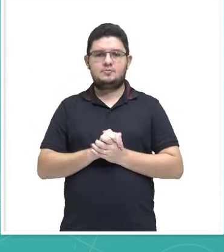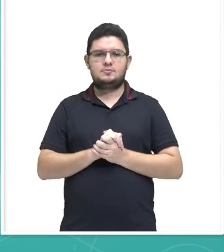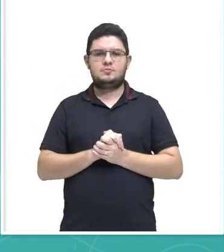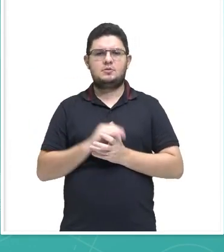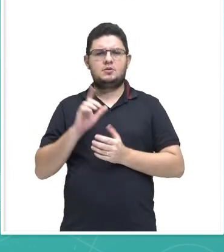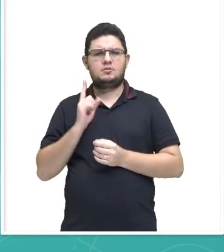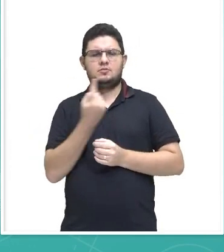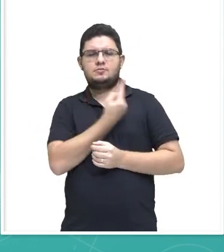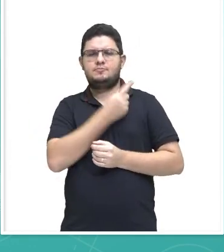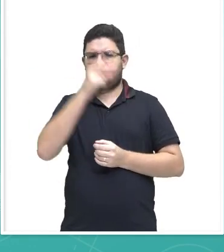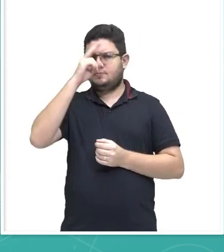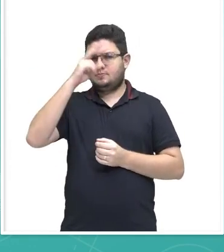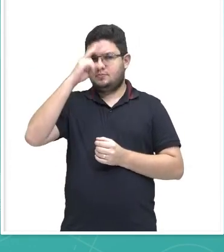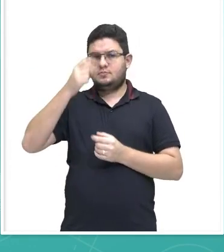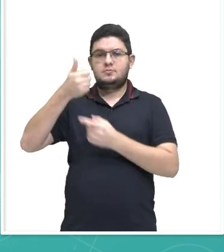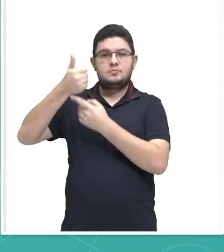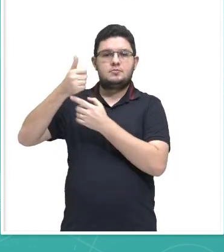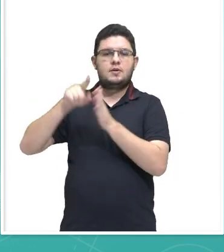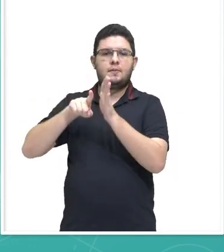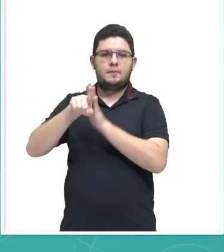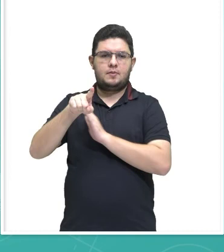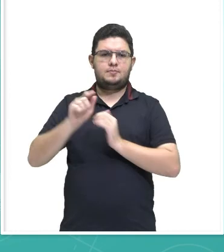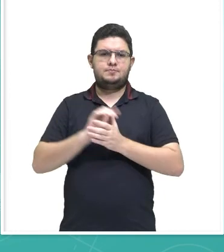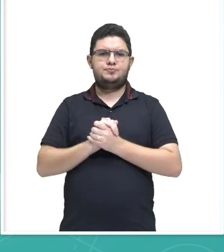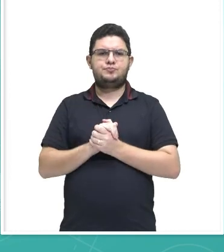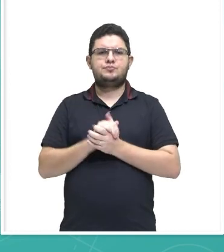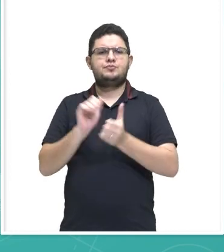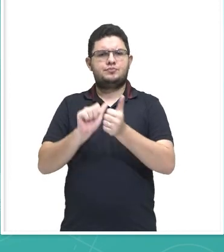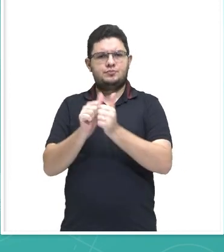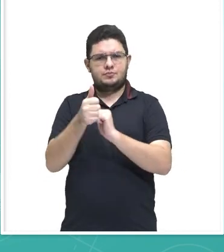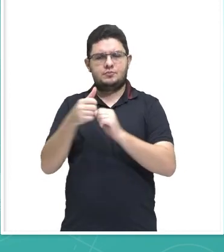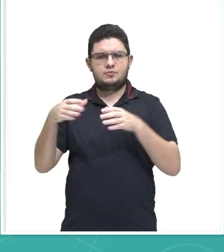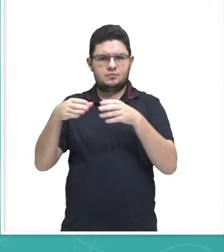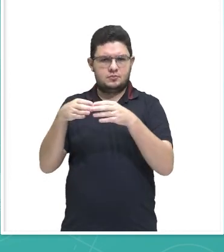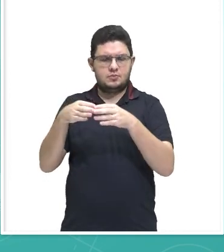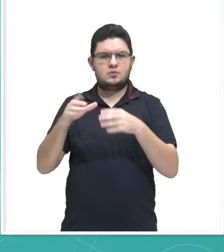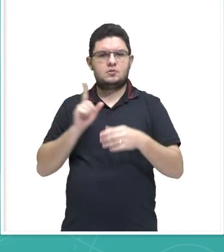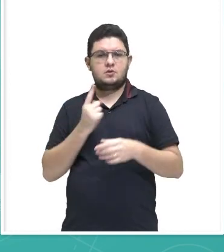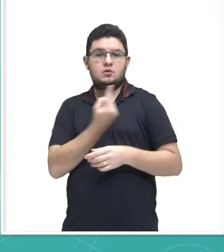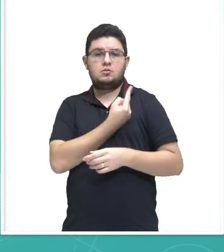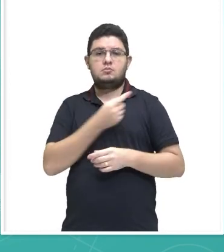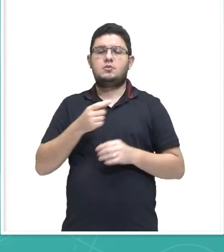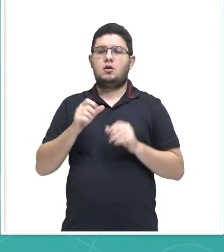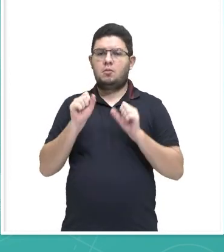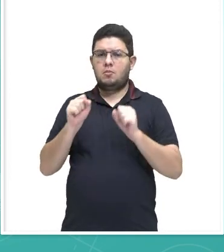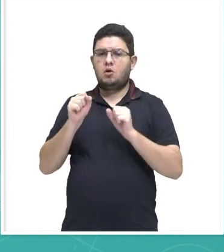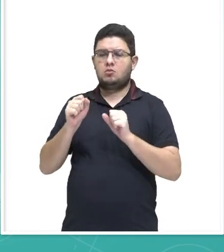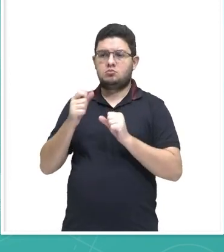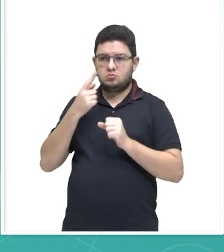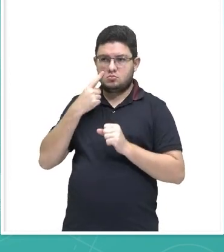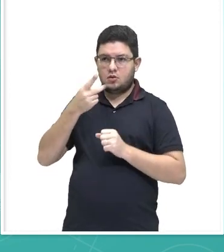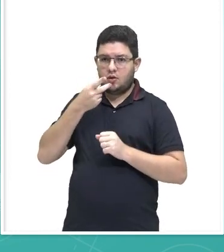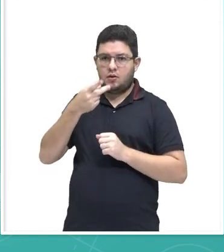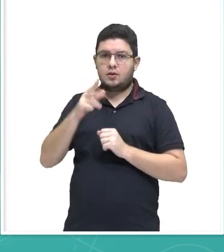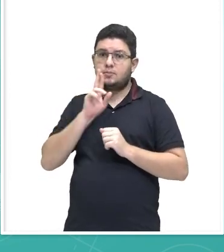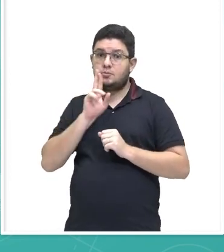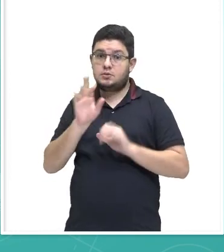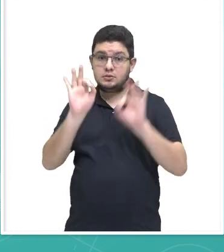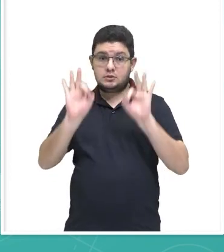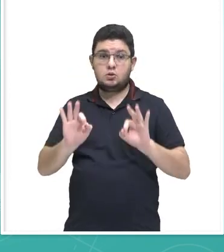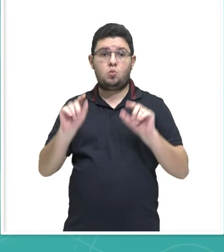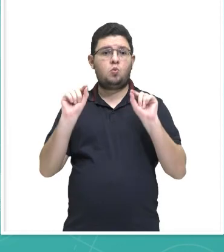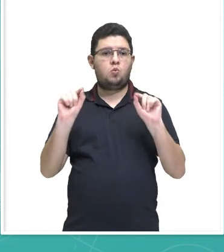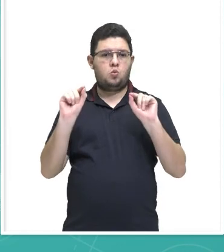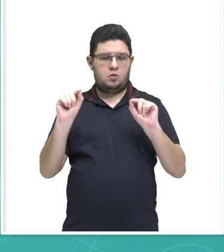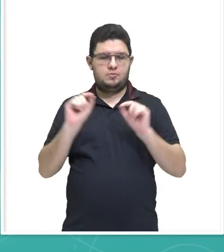relembrar. Primeira questão. Sobre os esportes coletivos, podemos afirmar que... Aí nós temos que lembrar das características,